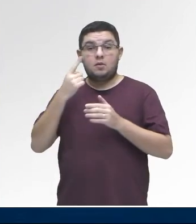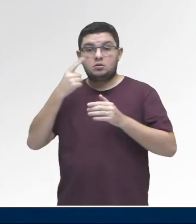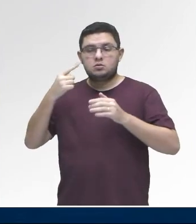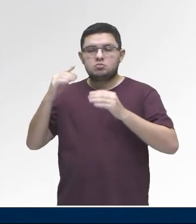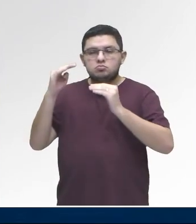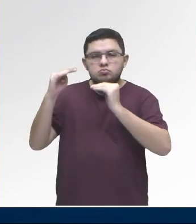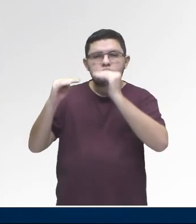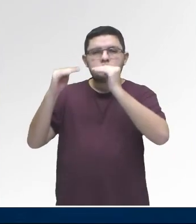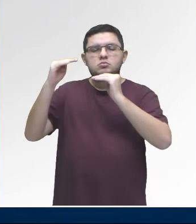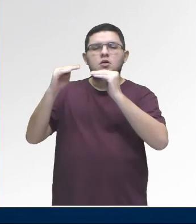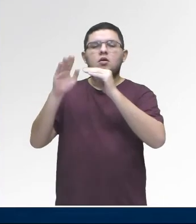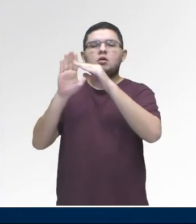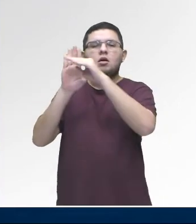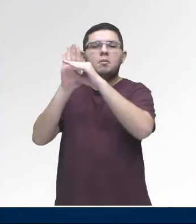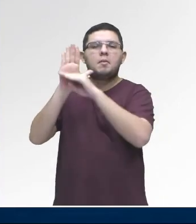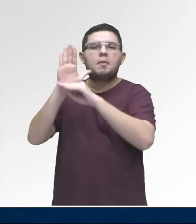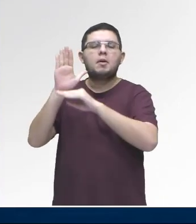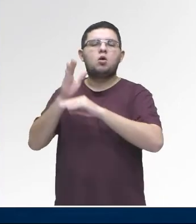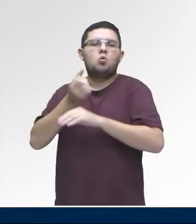Letra E.